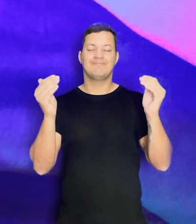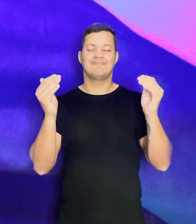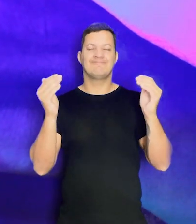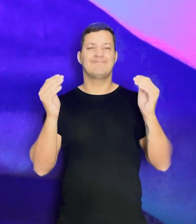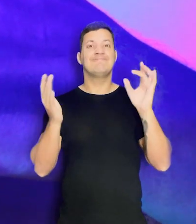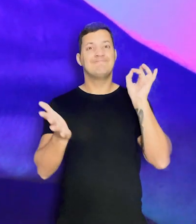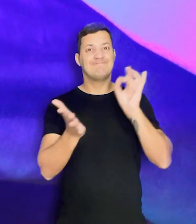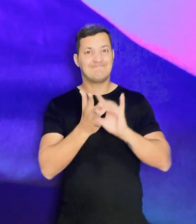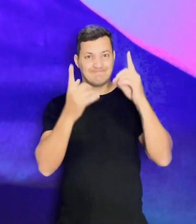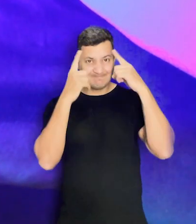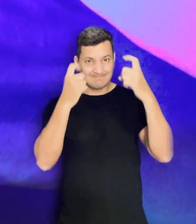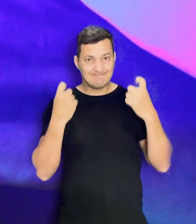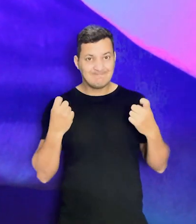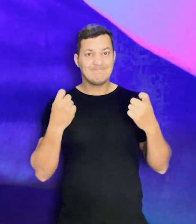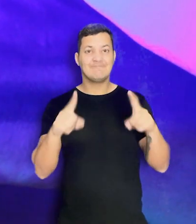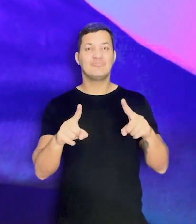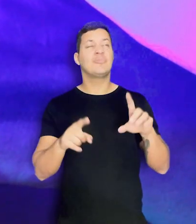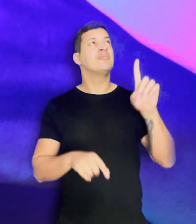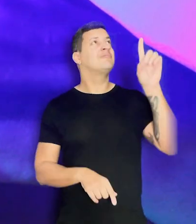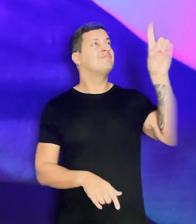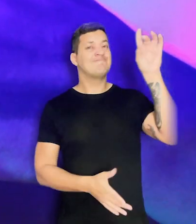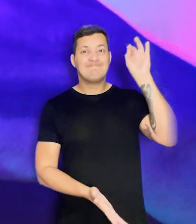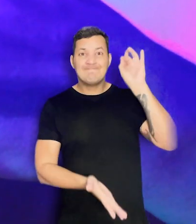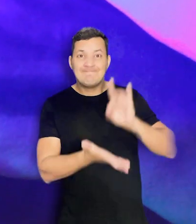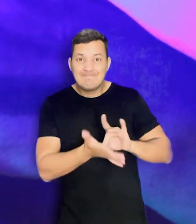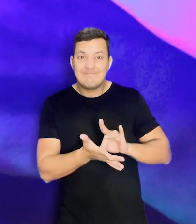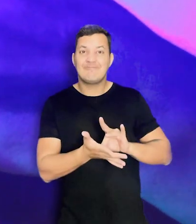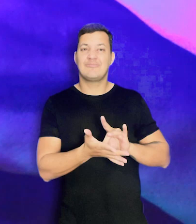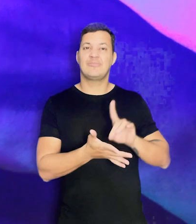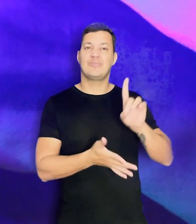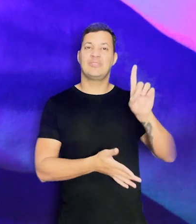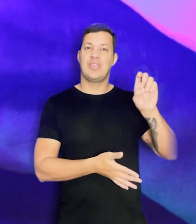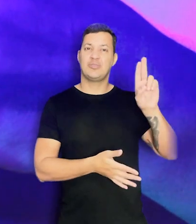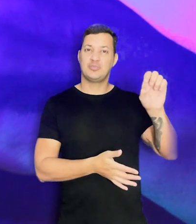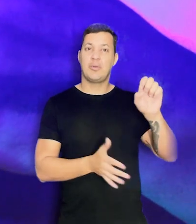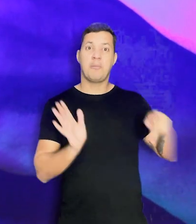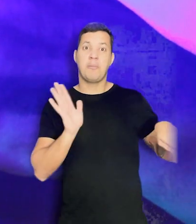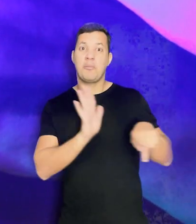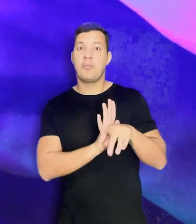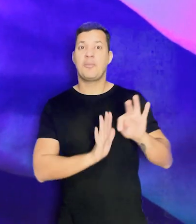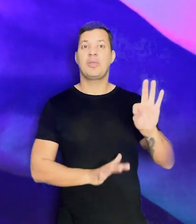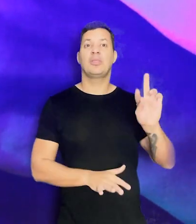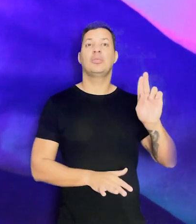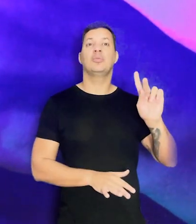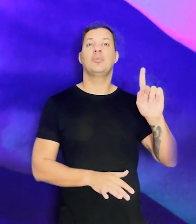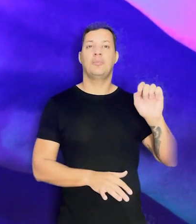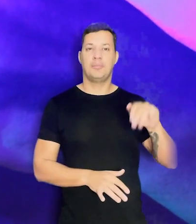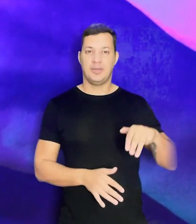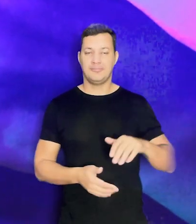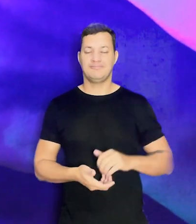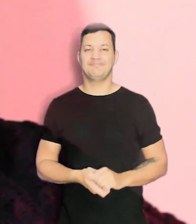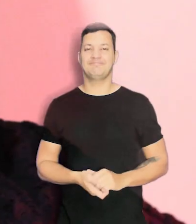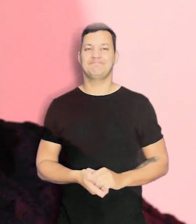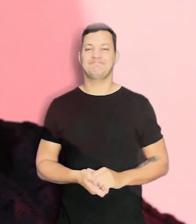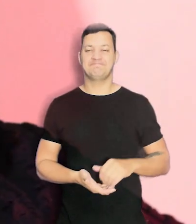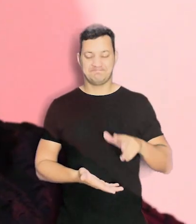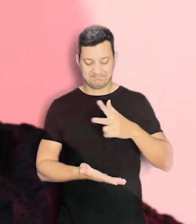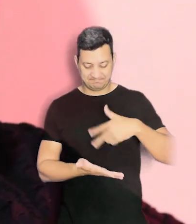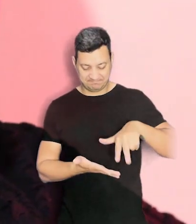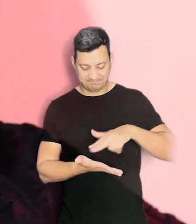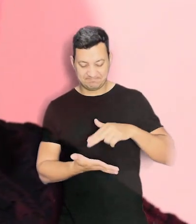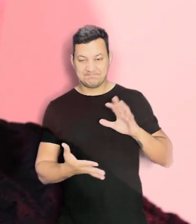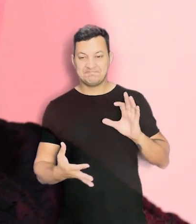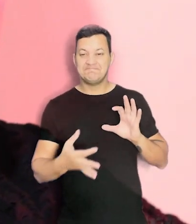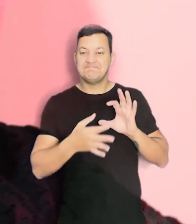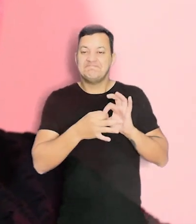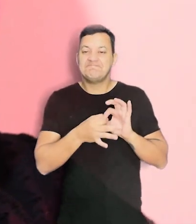vingas, que és Deus, ó Tupã. Na dança eu